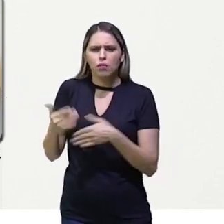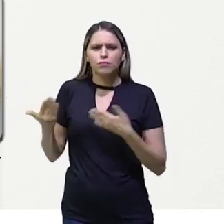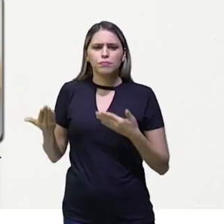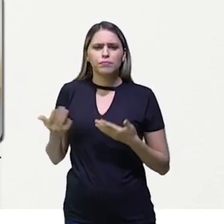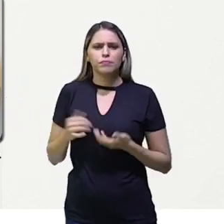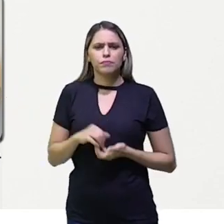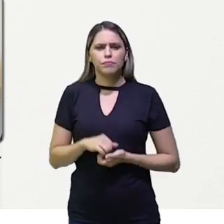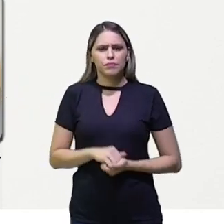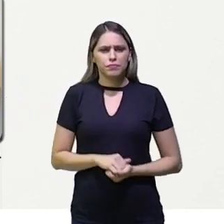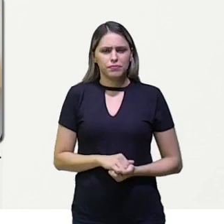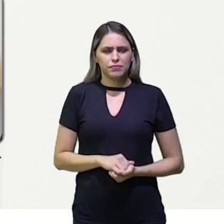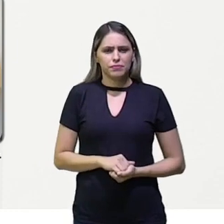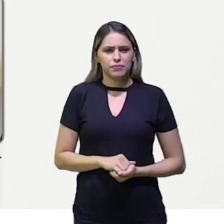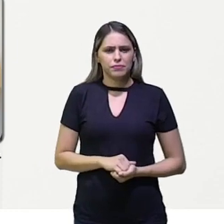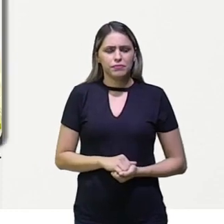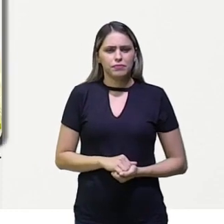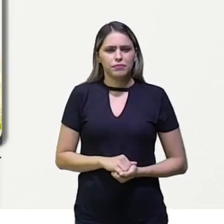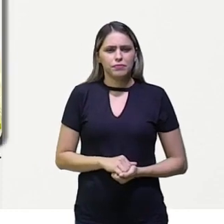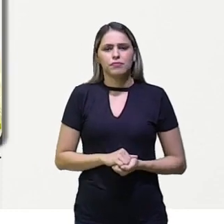milímetros.